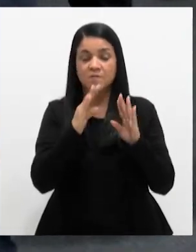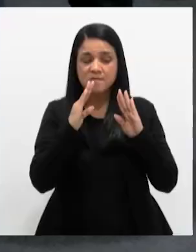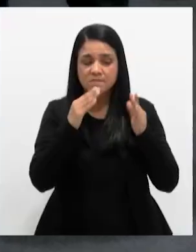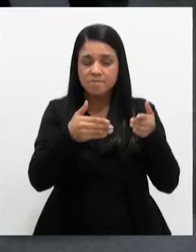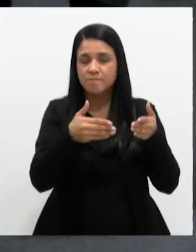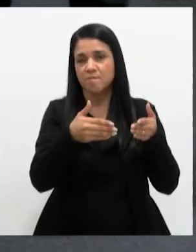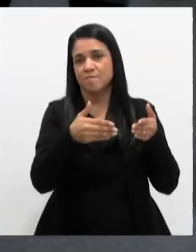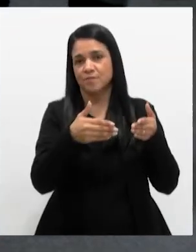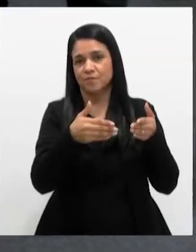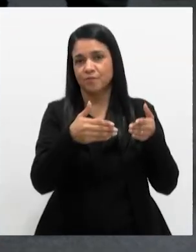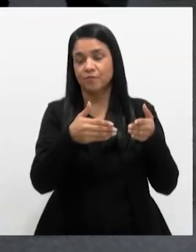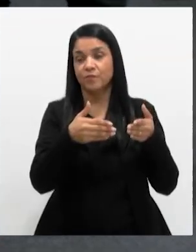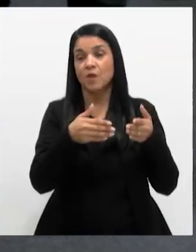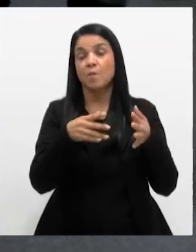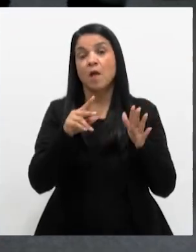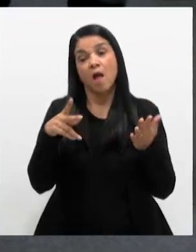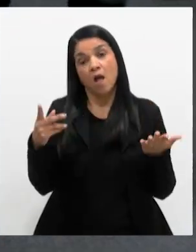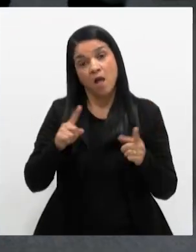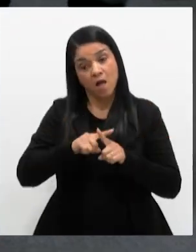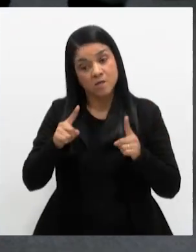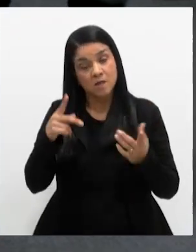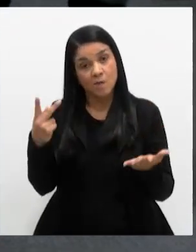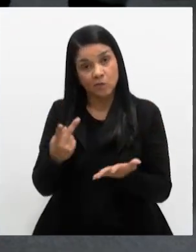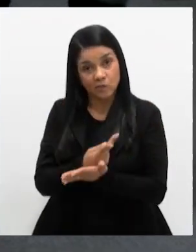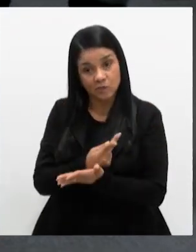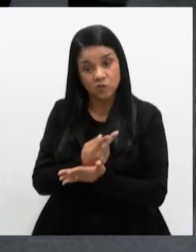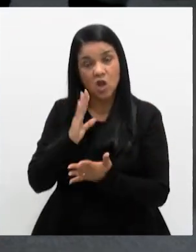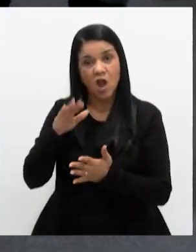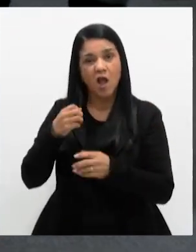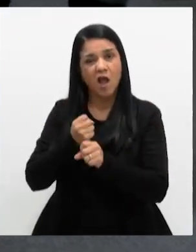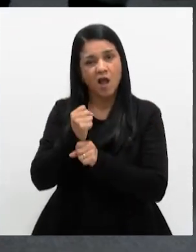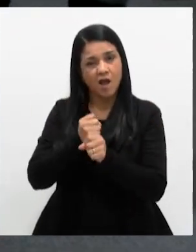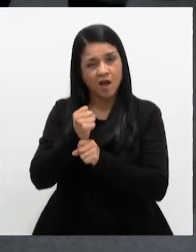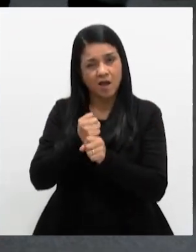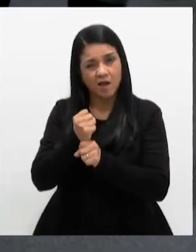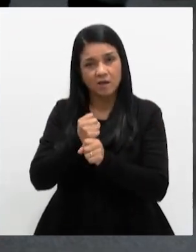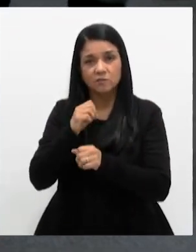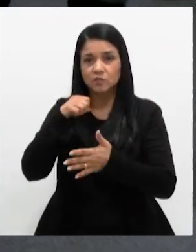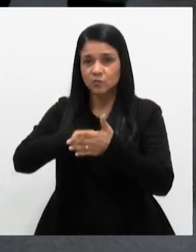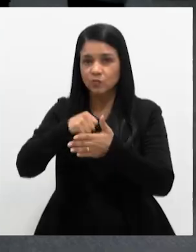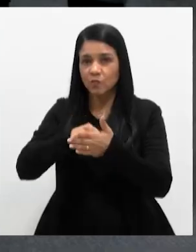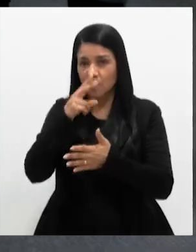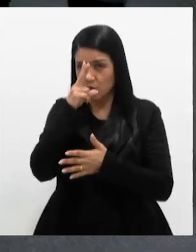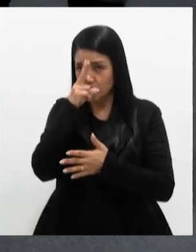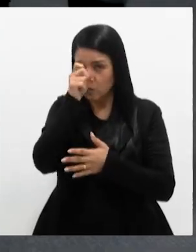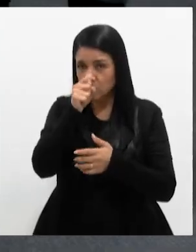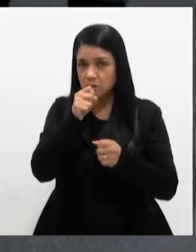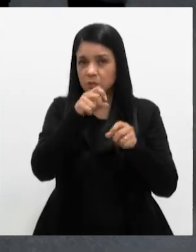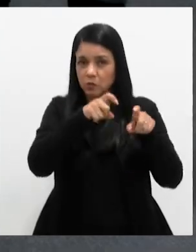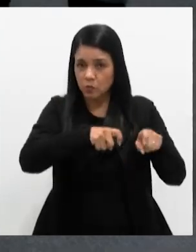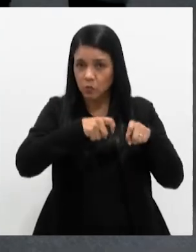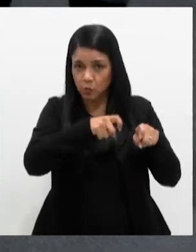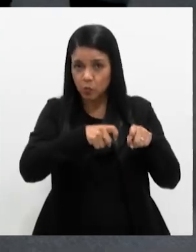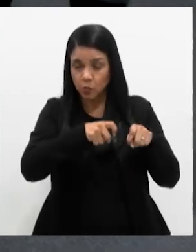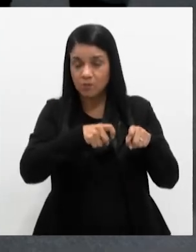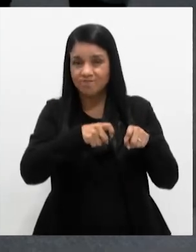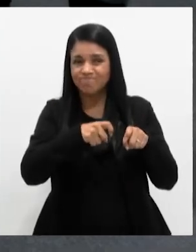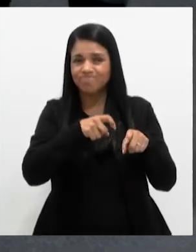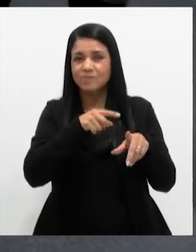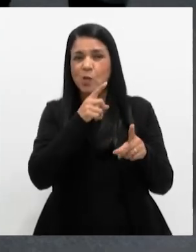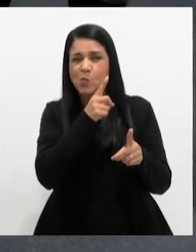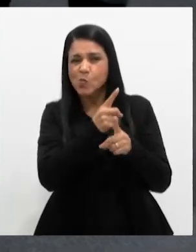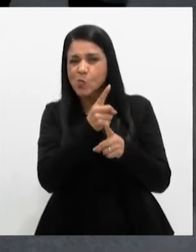isso. Acontece que a gente tem lutado há alguns anos aqui no Estado pelo fortalecimento da agricultura e tem encontrado